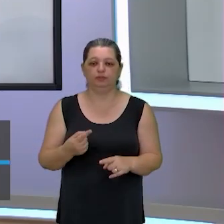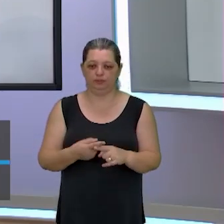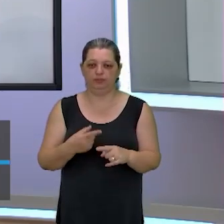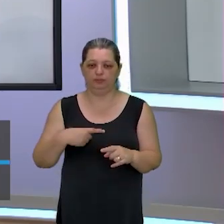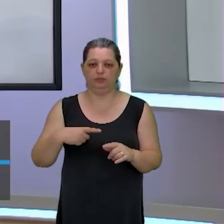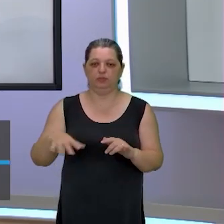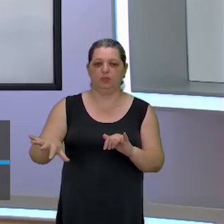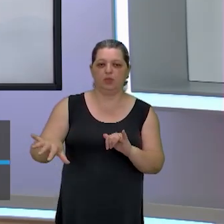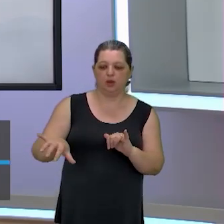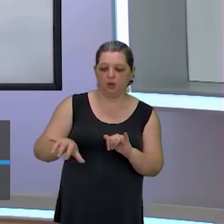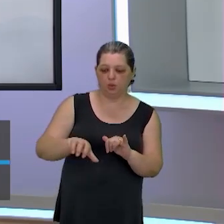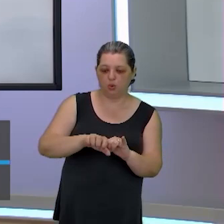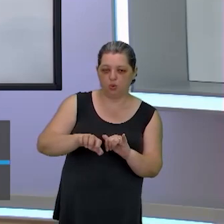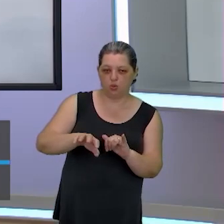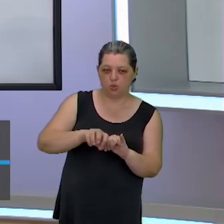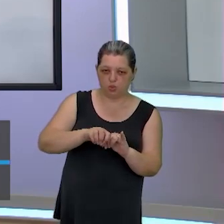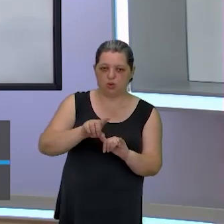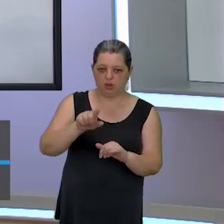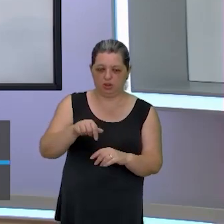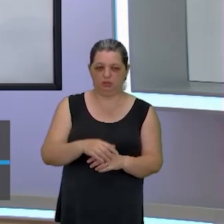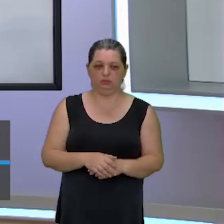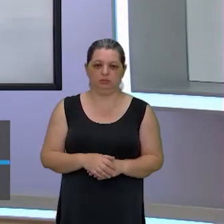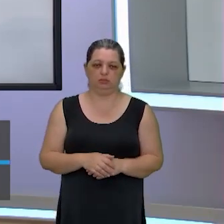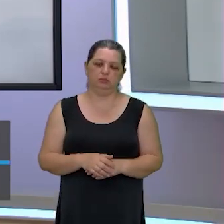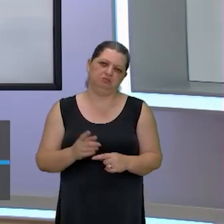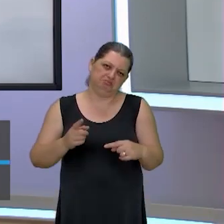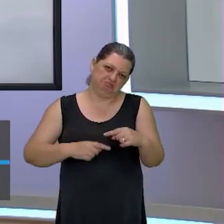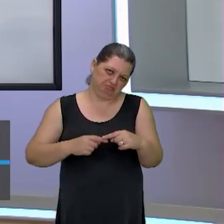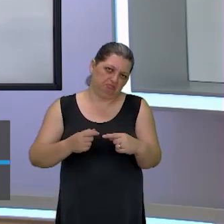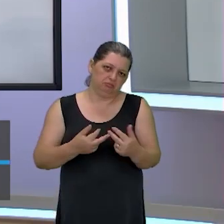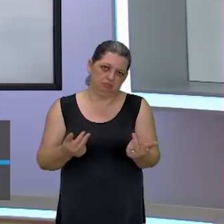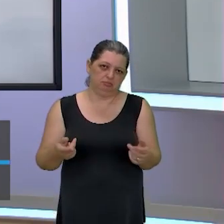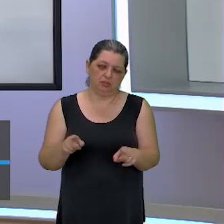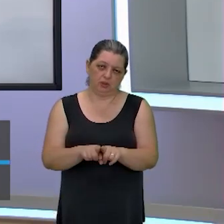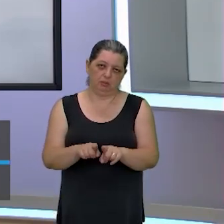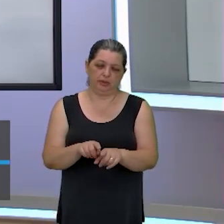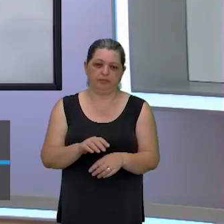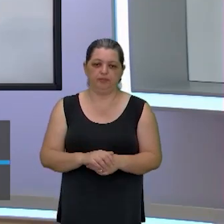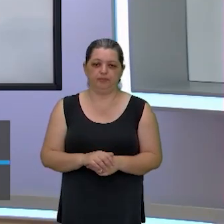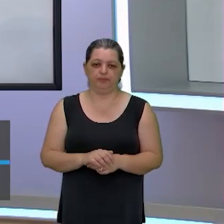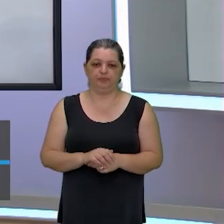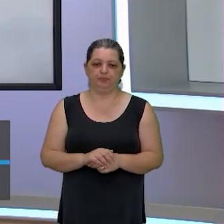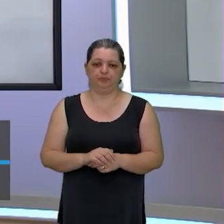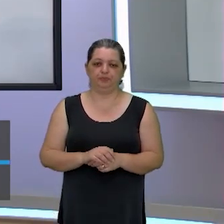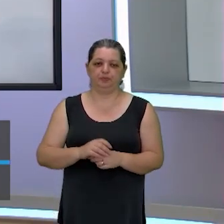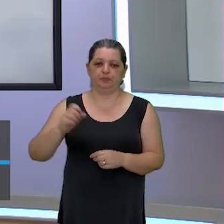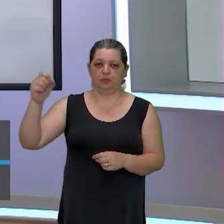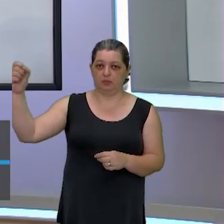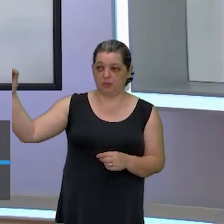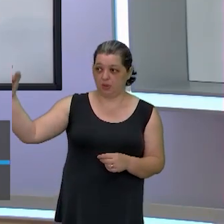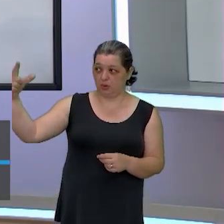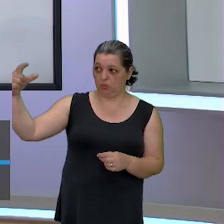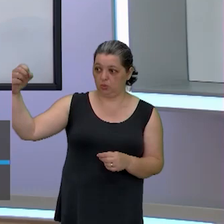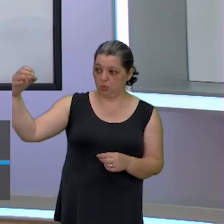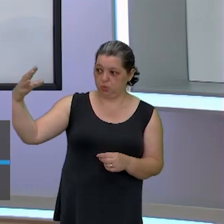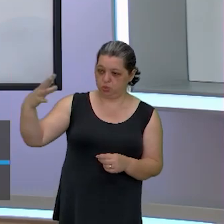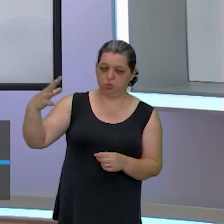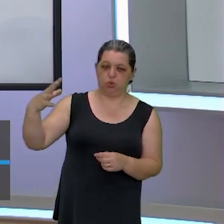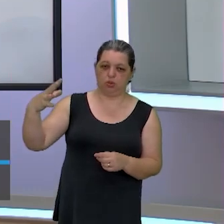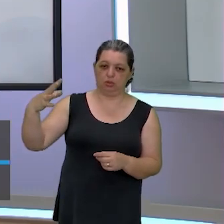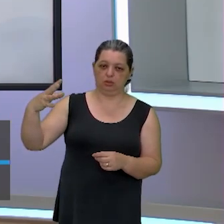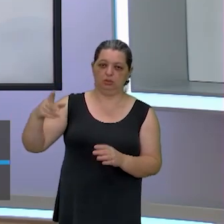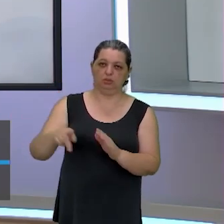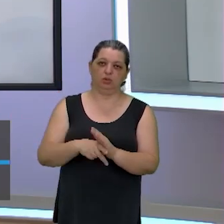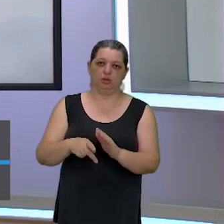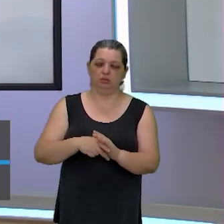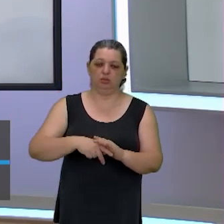magnética se formado no vácuo né das matérias também no meio material também certo a Lúcio é um exemplo clássico de